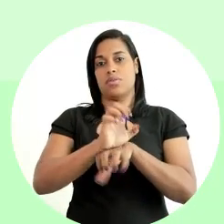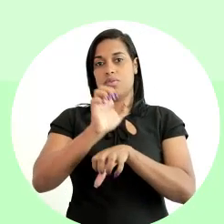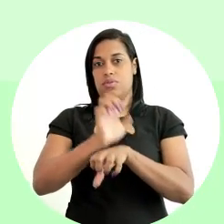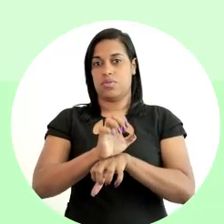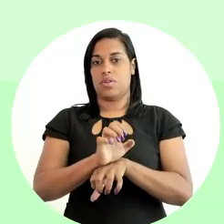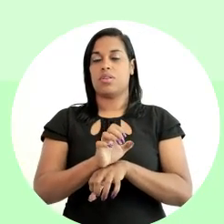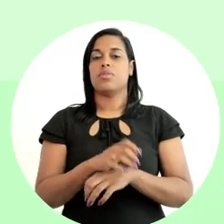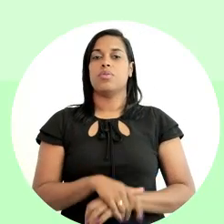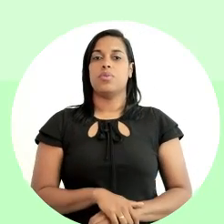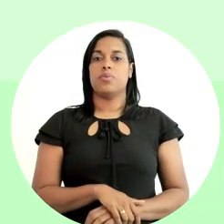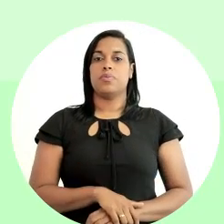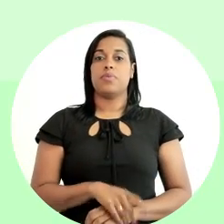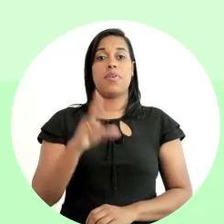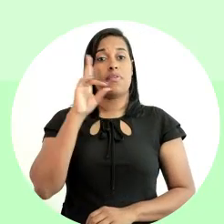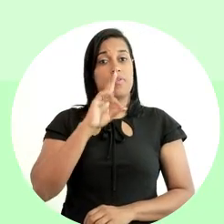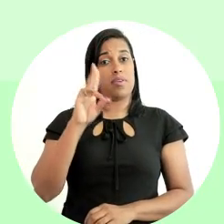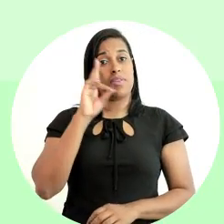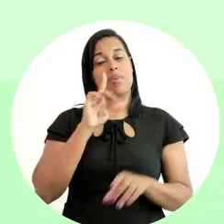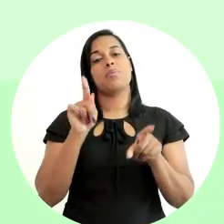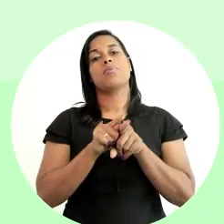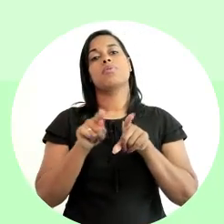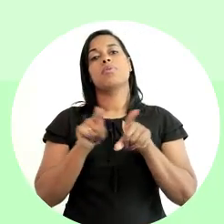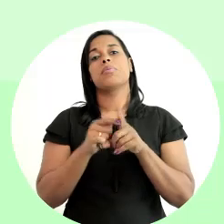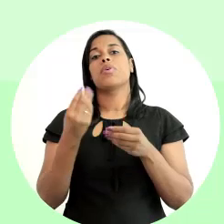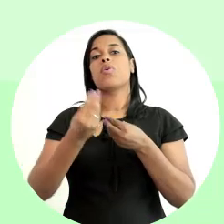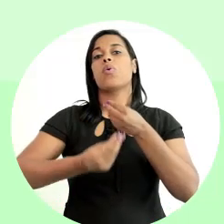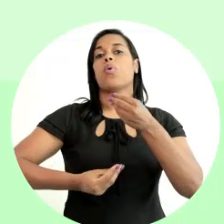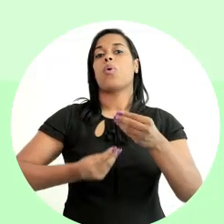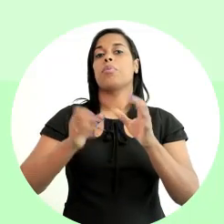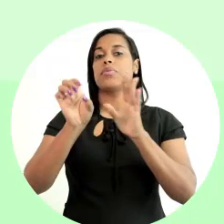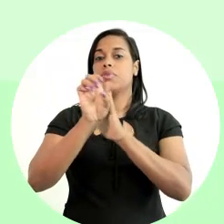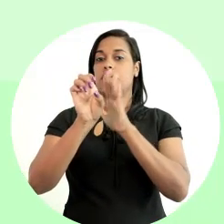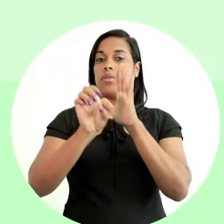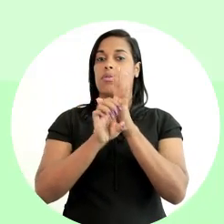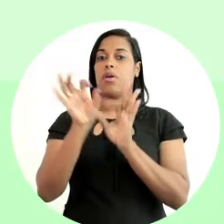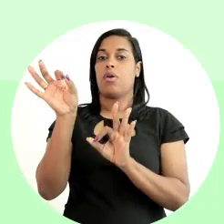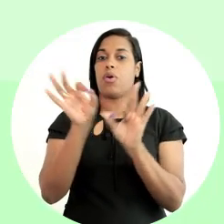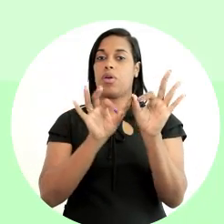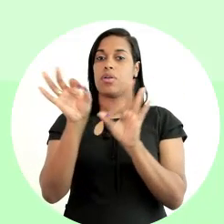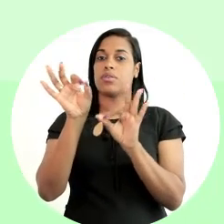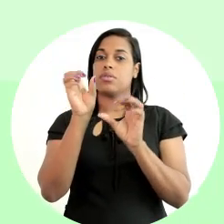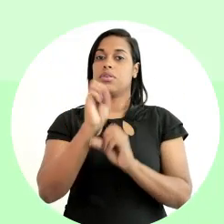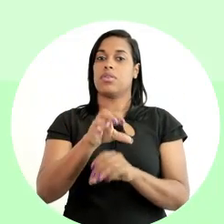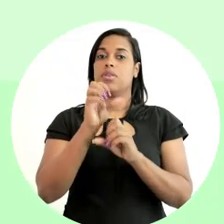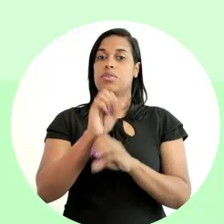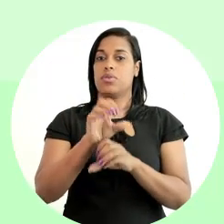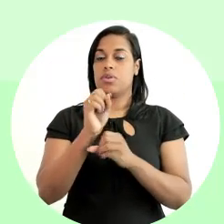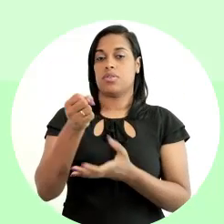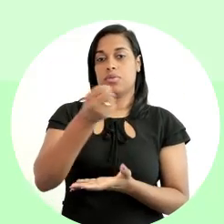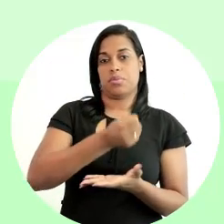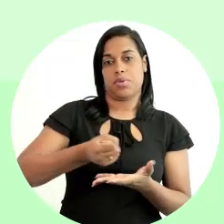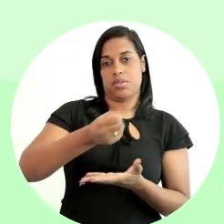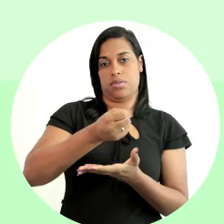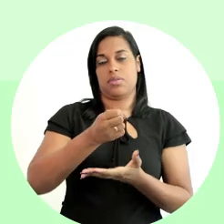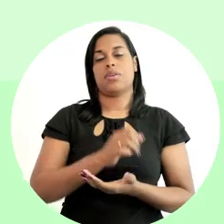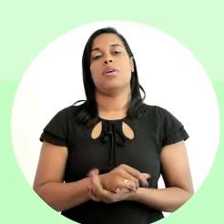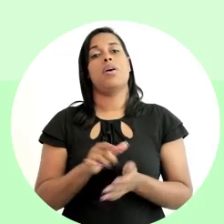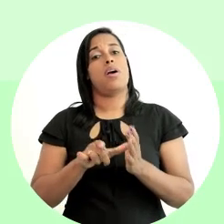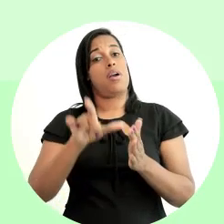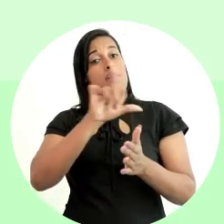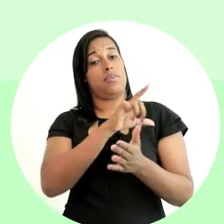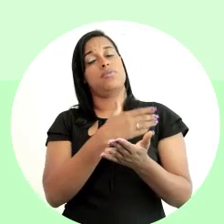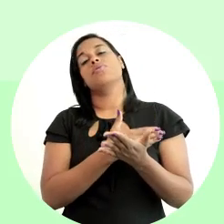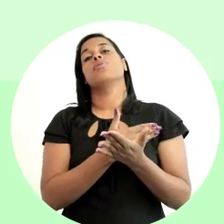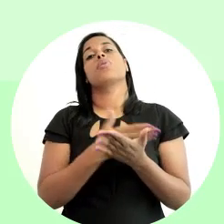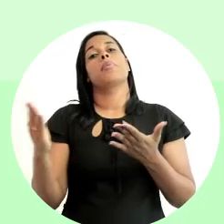estado. Concluindo, veremos como está estruturada a educação básica.